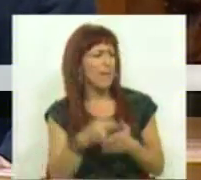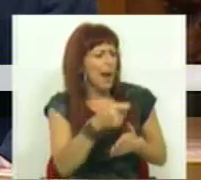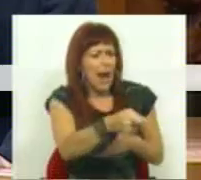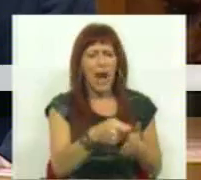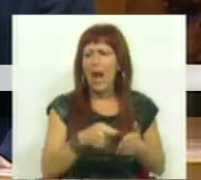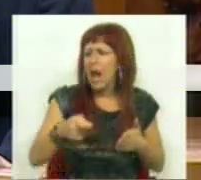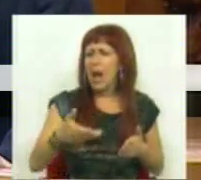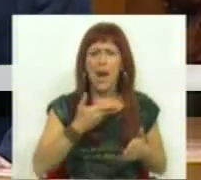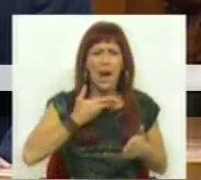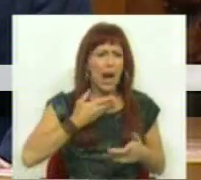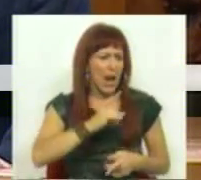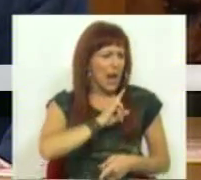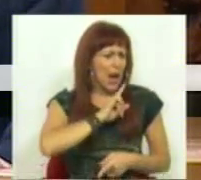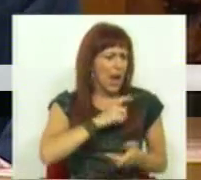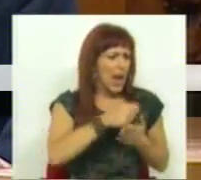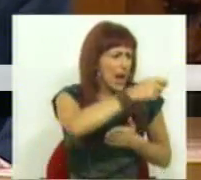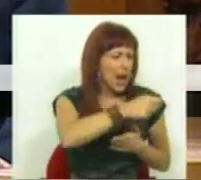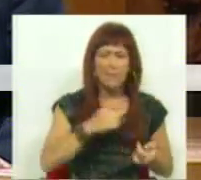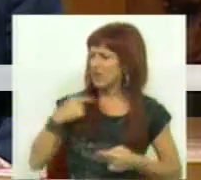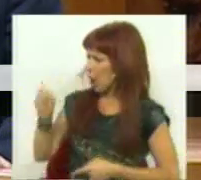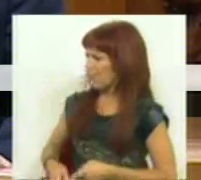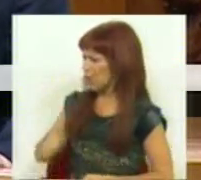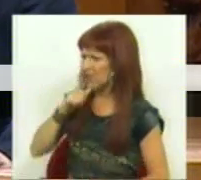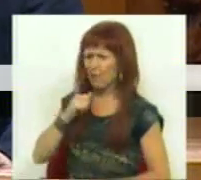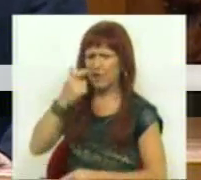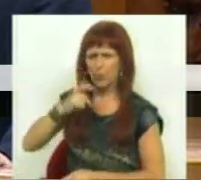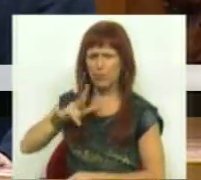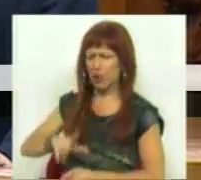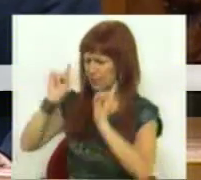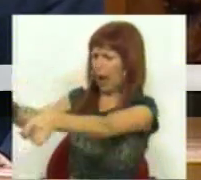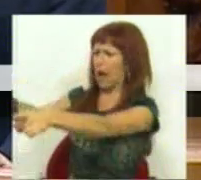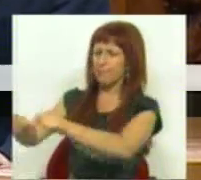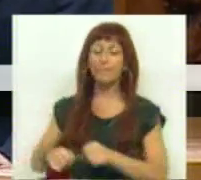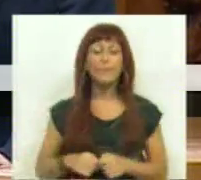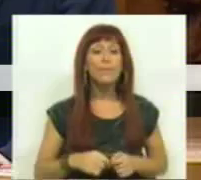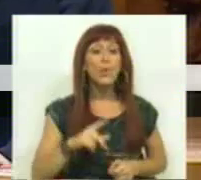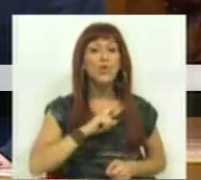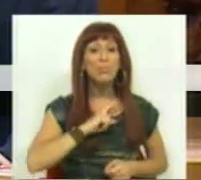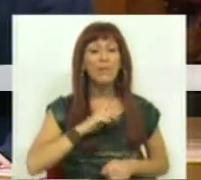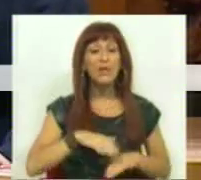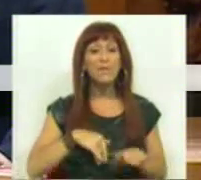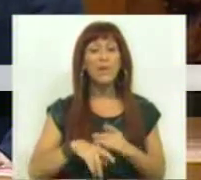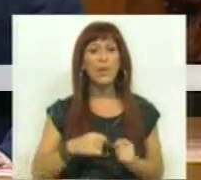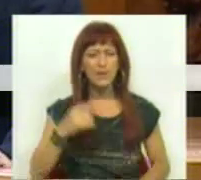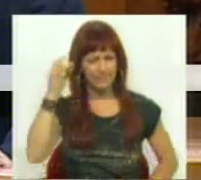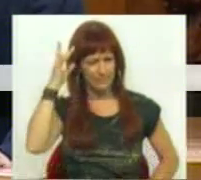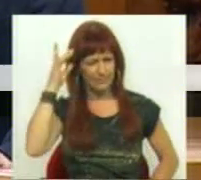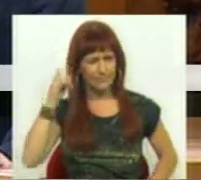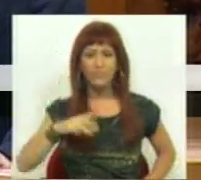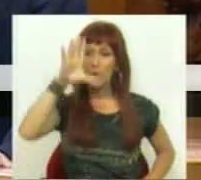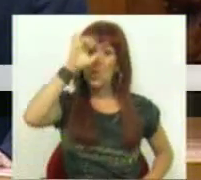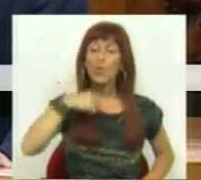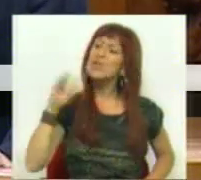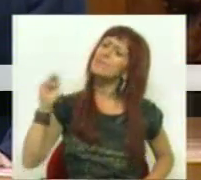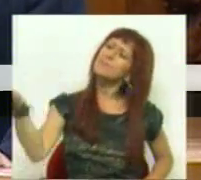para pagar a dívida de privados, mas impõe sacrifícios aos portugueses. Os privados fizeram um calote e o Estado